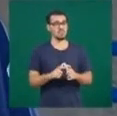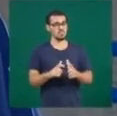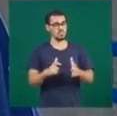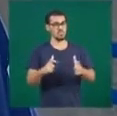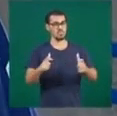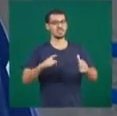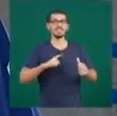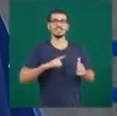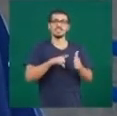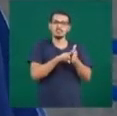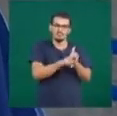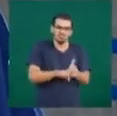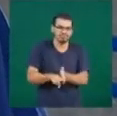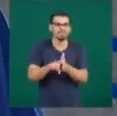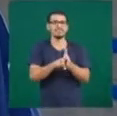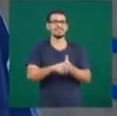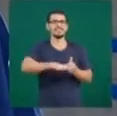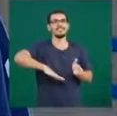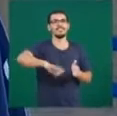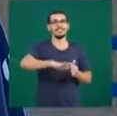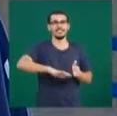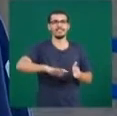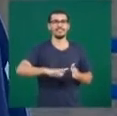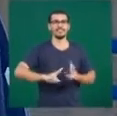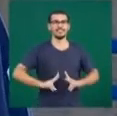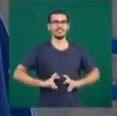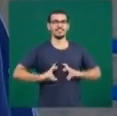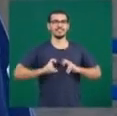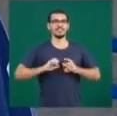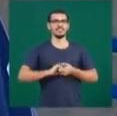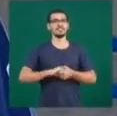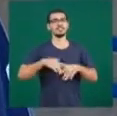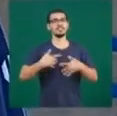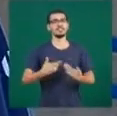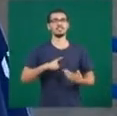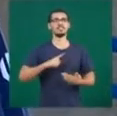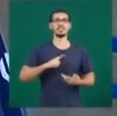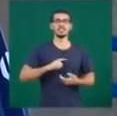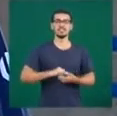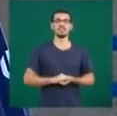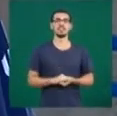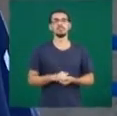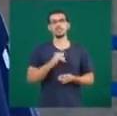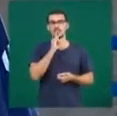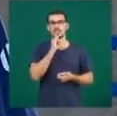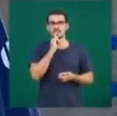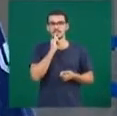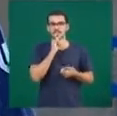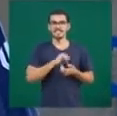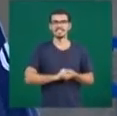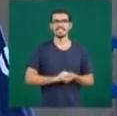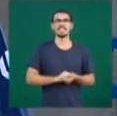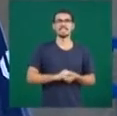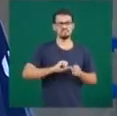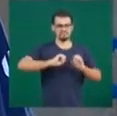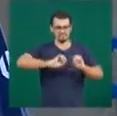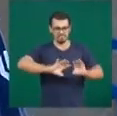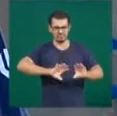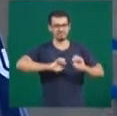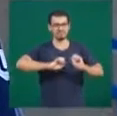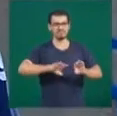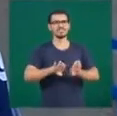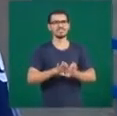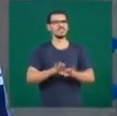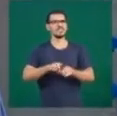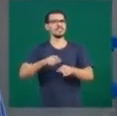de estudos e pesquisa. Então, tem disponível a quimioterapia tradicional, crioterapia, eletroquimioterapia, entre outros.